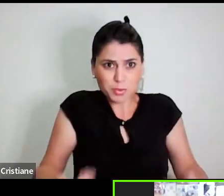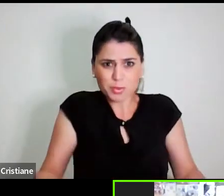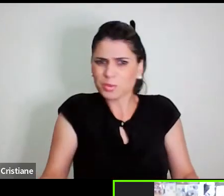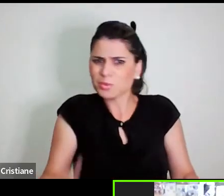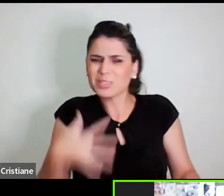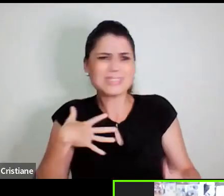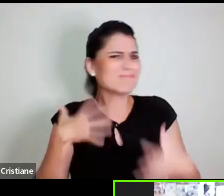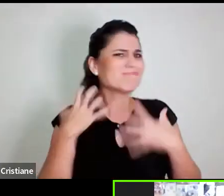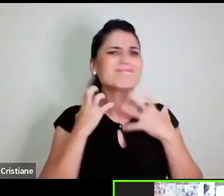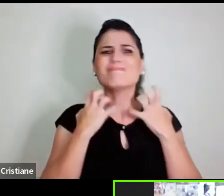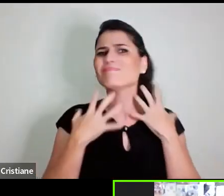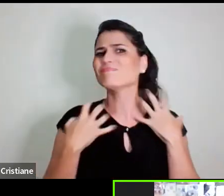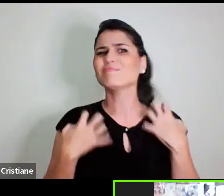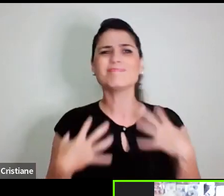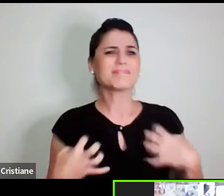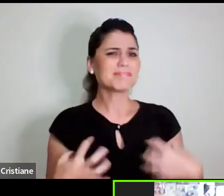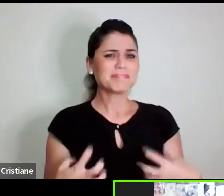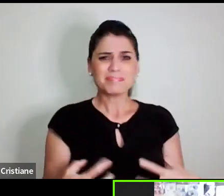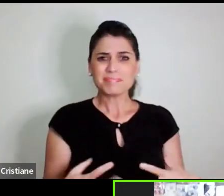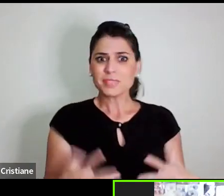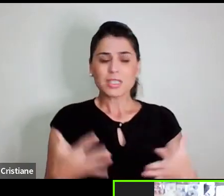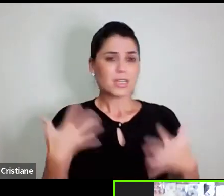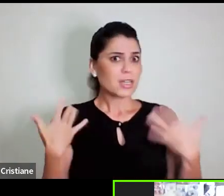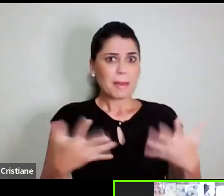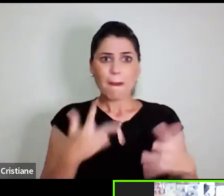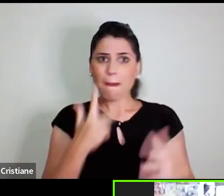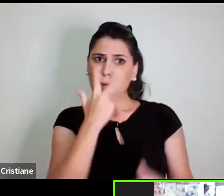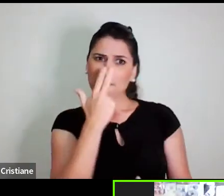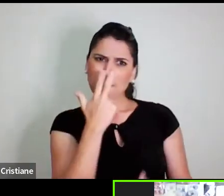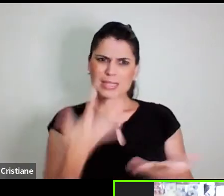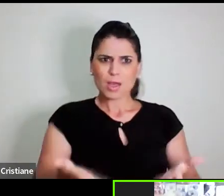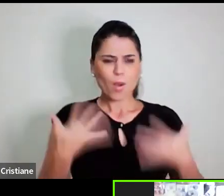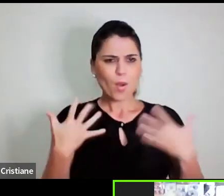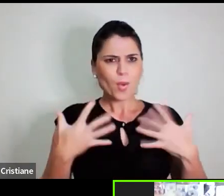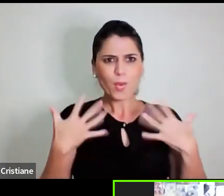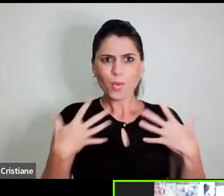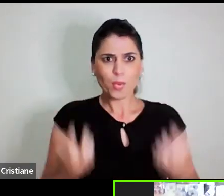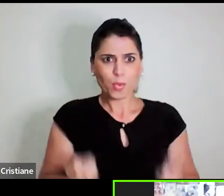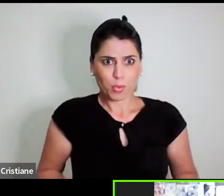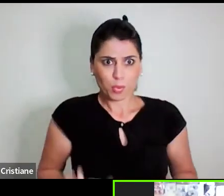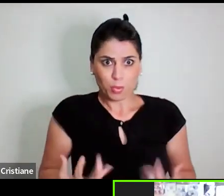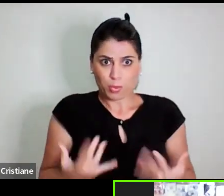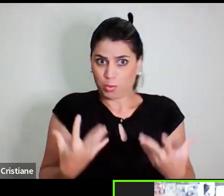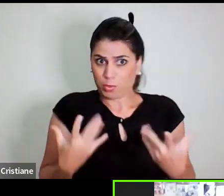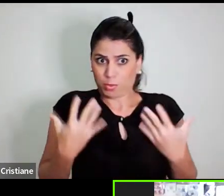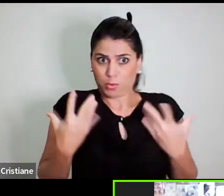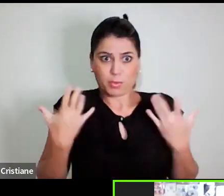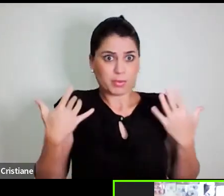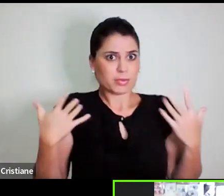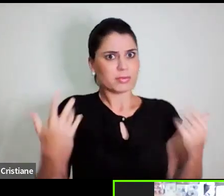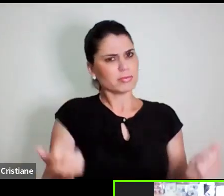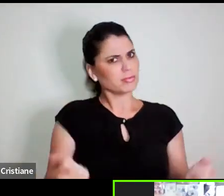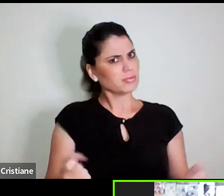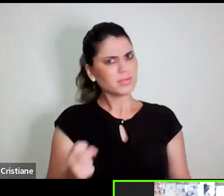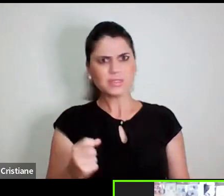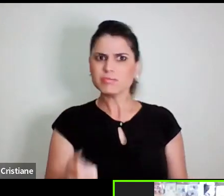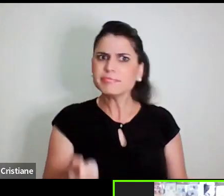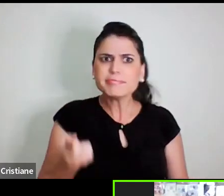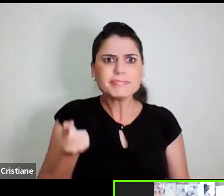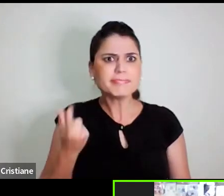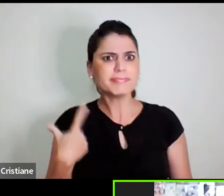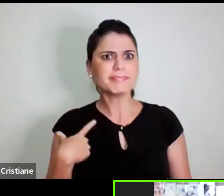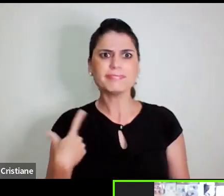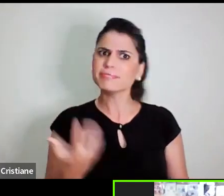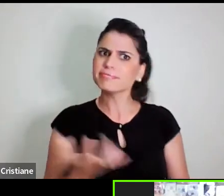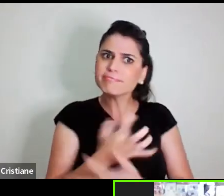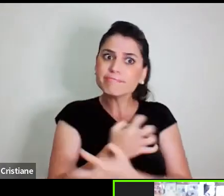saía, a sensação de calor no corpo. Foi a primeira vez que eu tive uma reação muito forte de alergia.